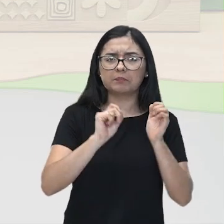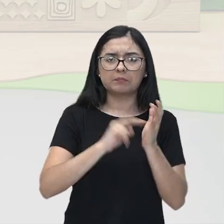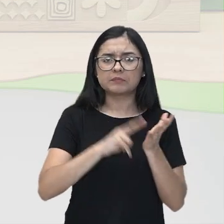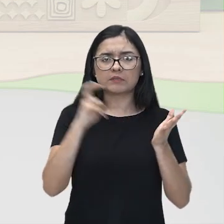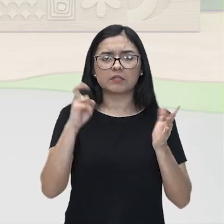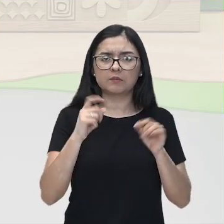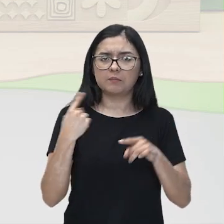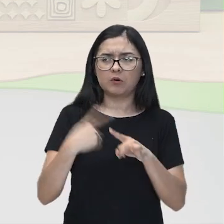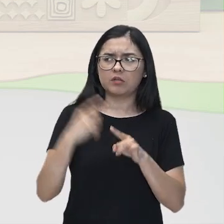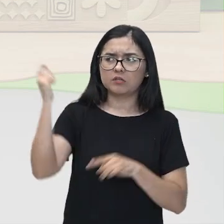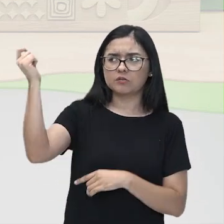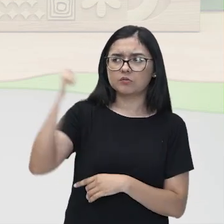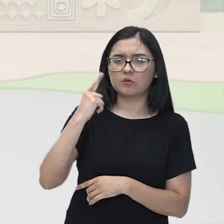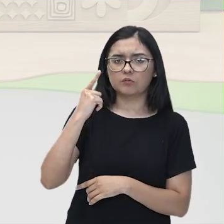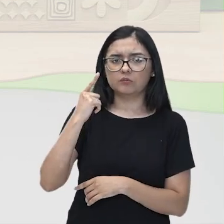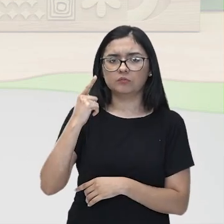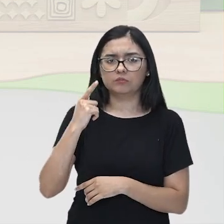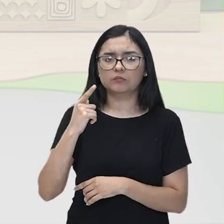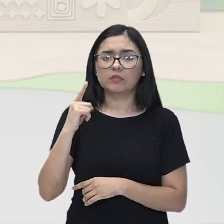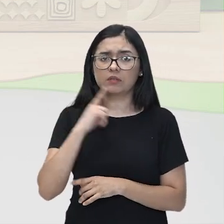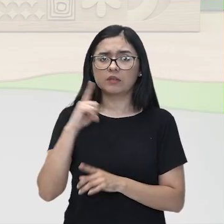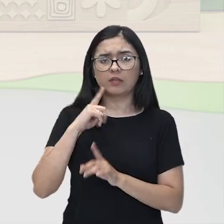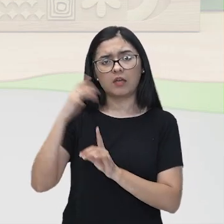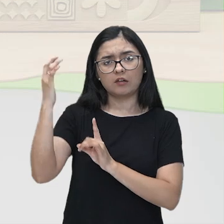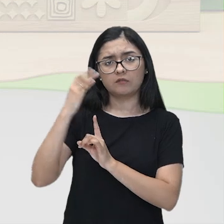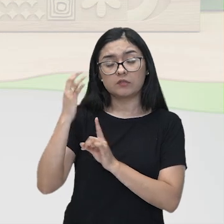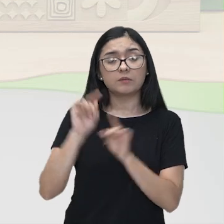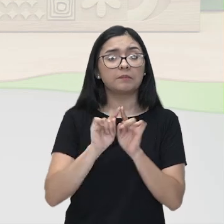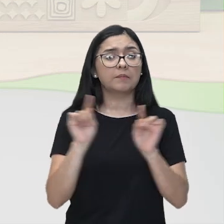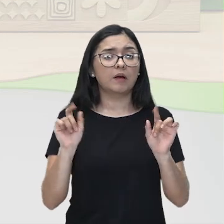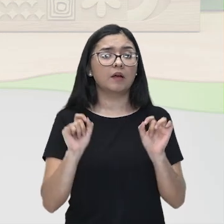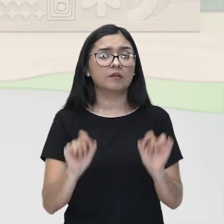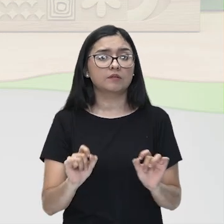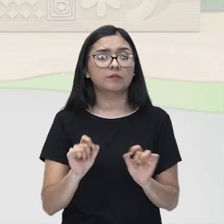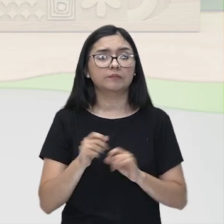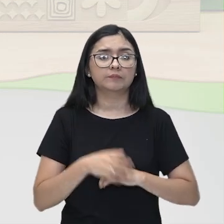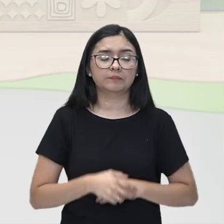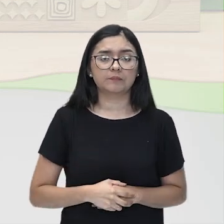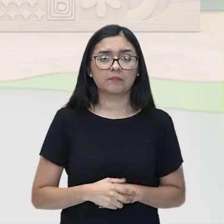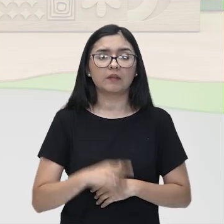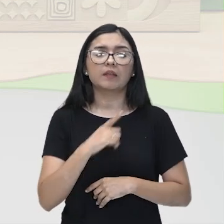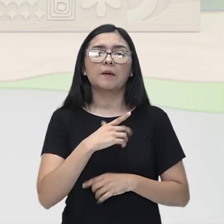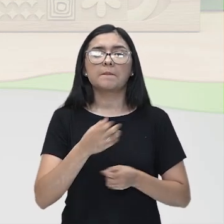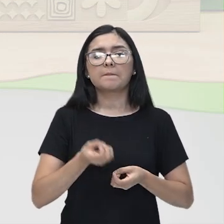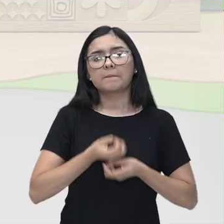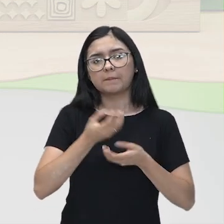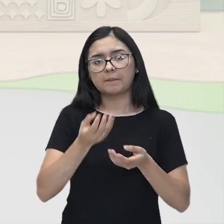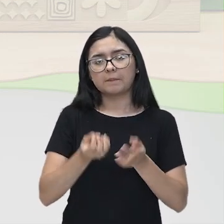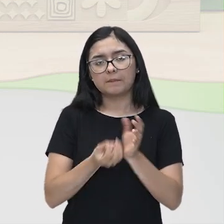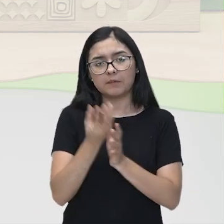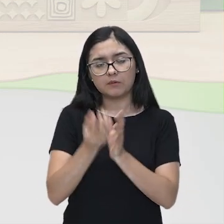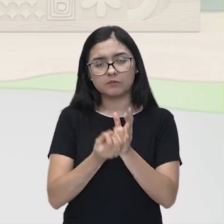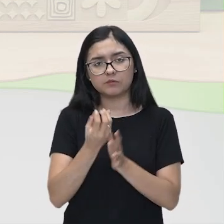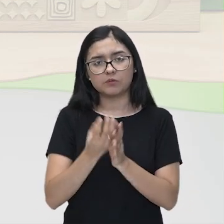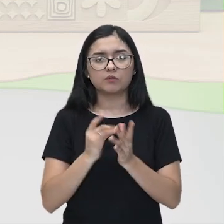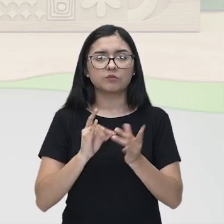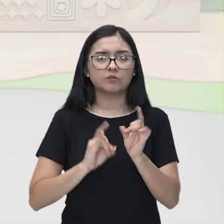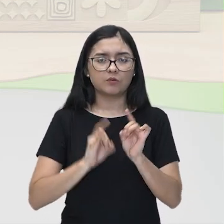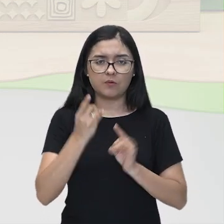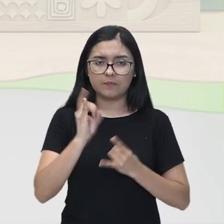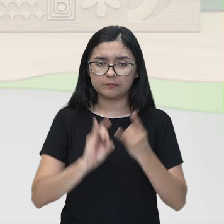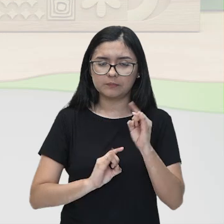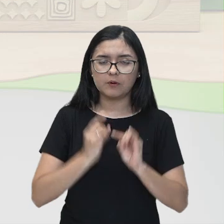está sol? Lógico que tem influência do sol, mas há também a produção de um hormônio.